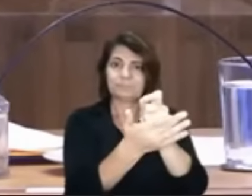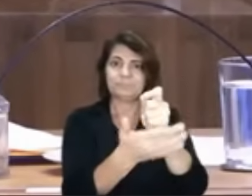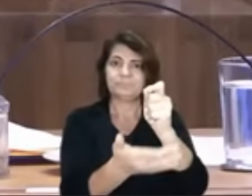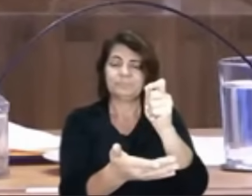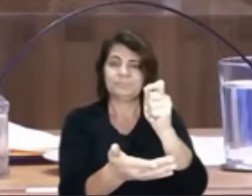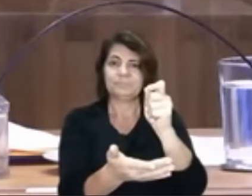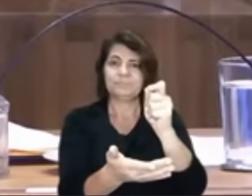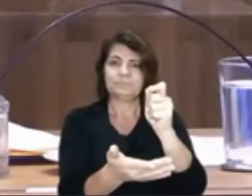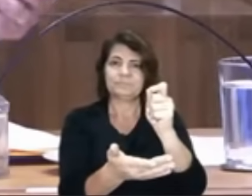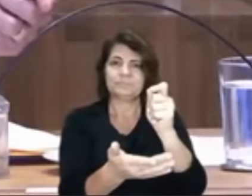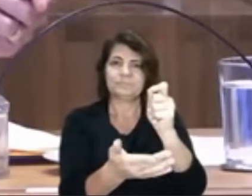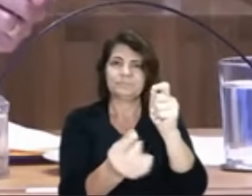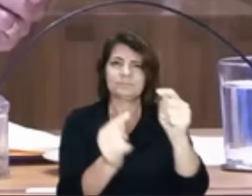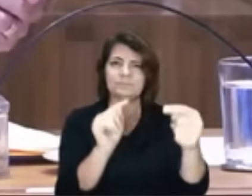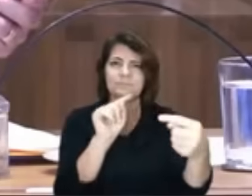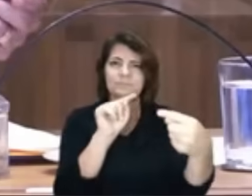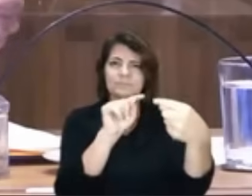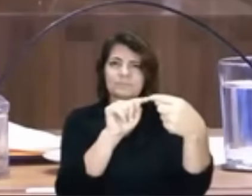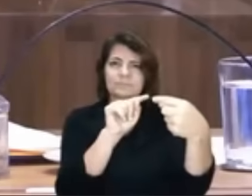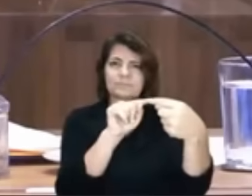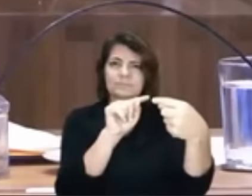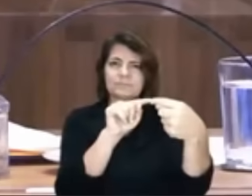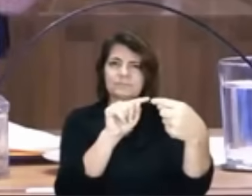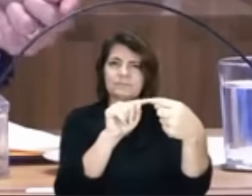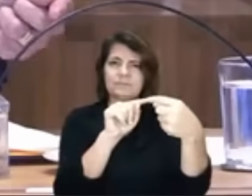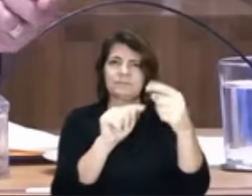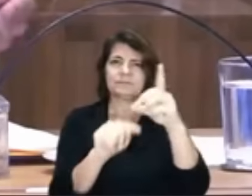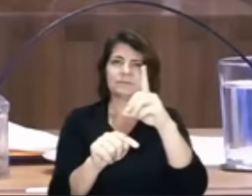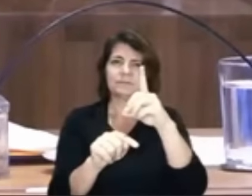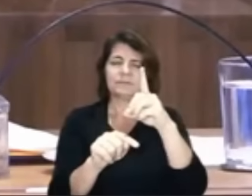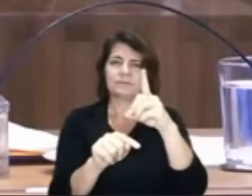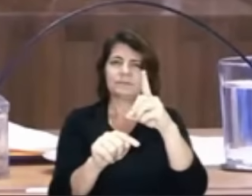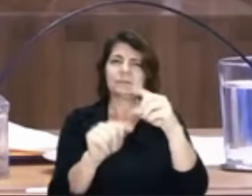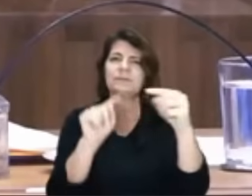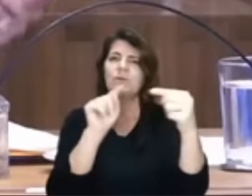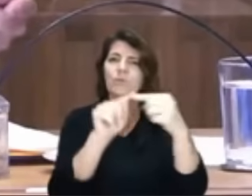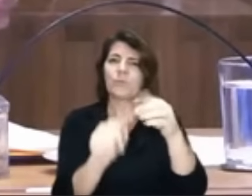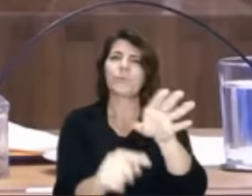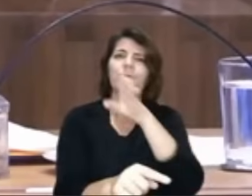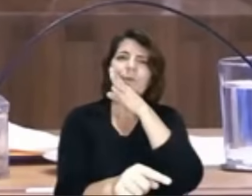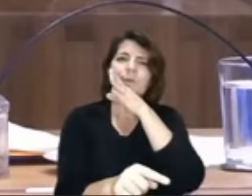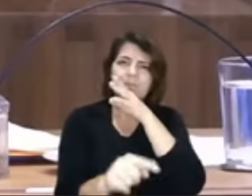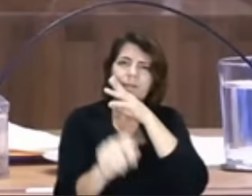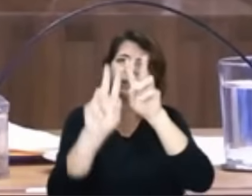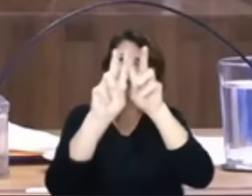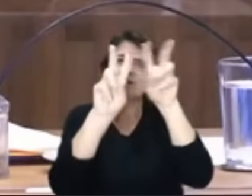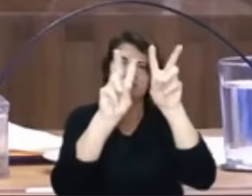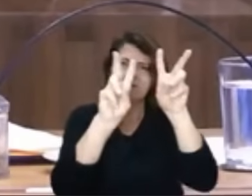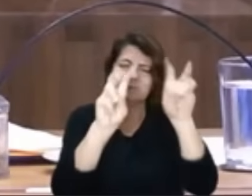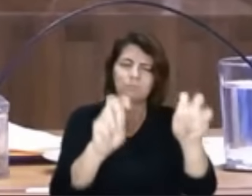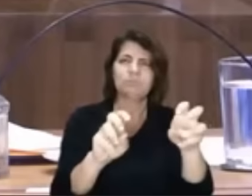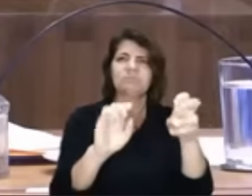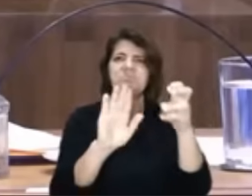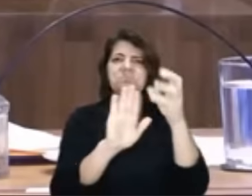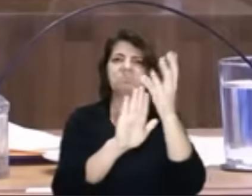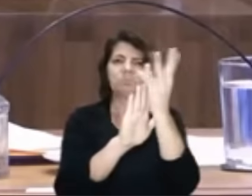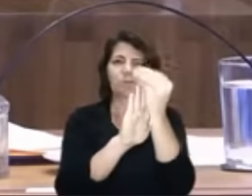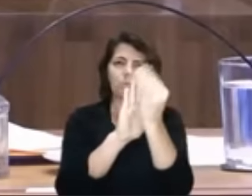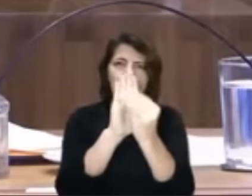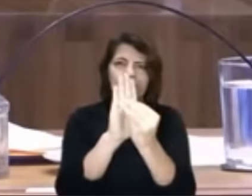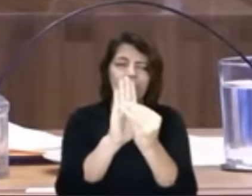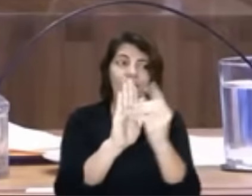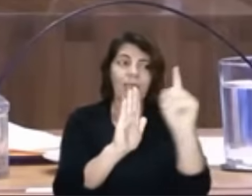sua capacidade de de conhecer aquele assunto de deliberar ele